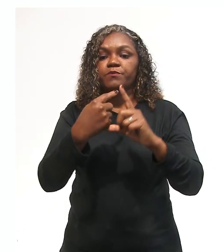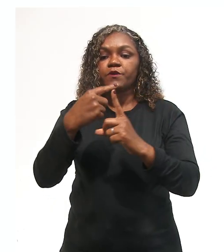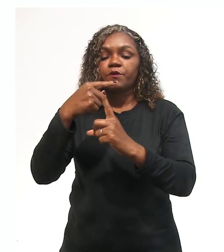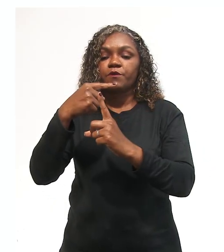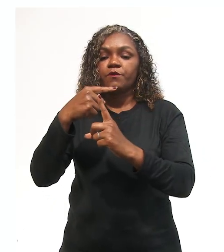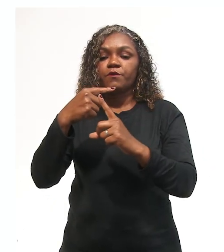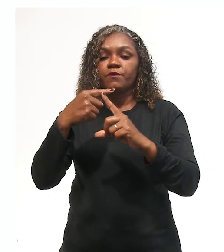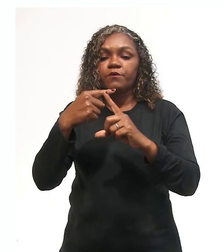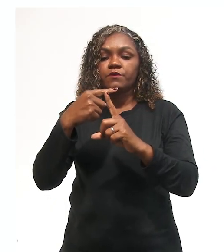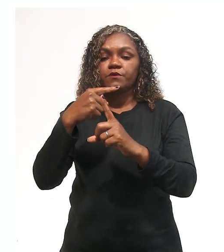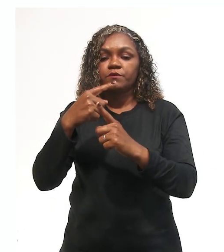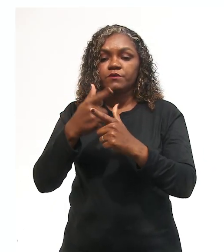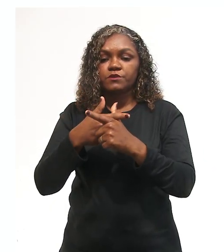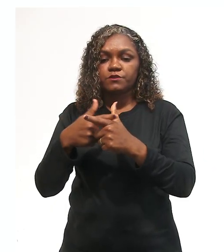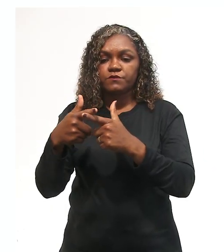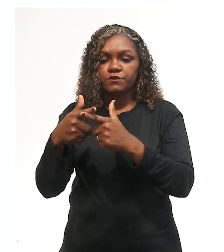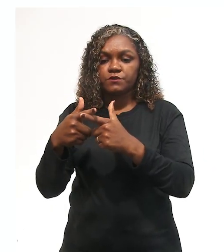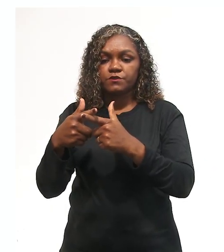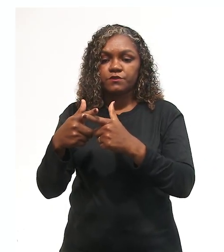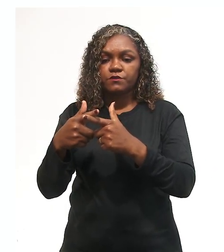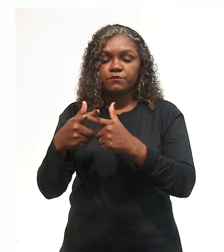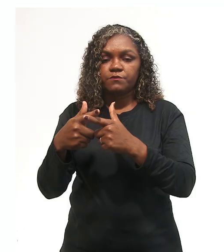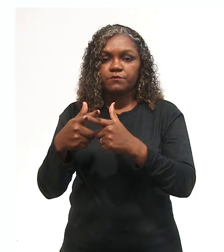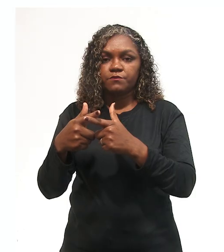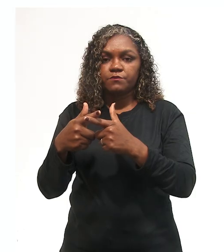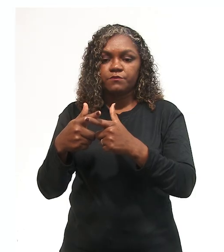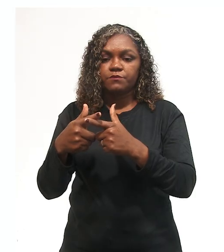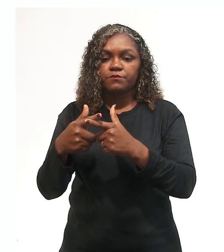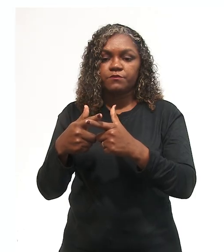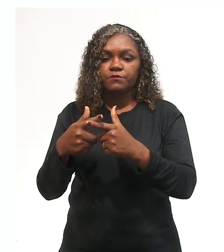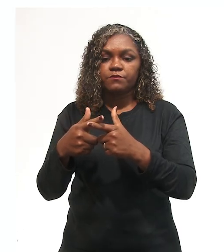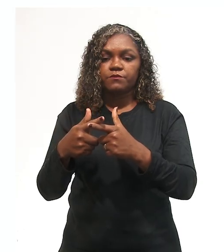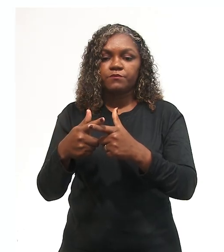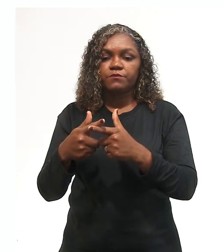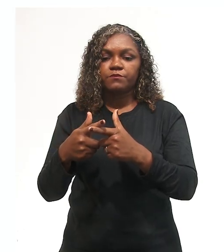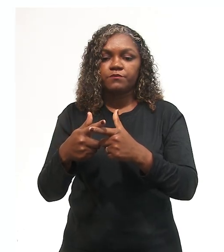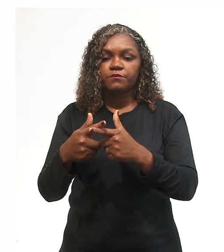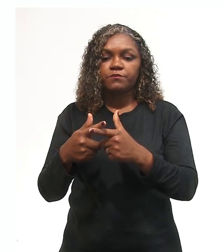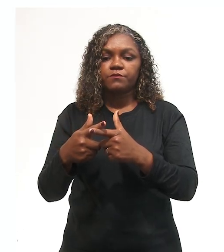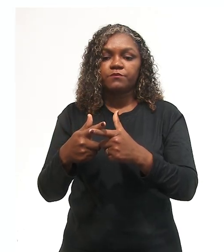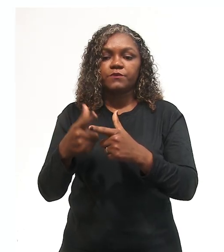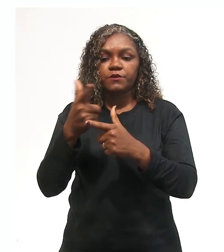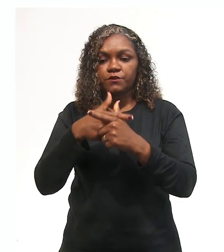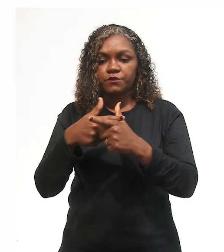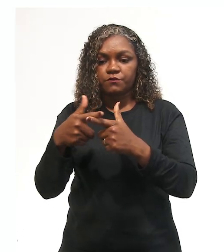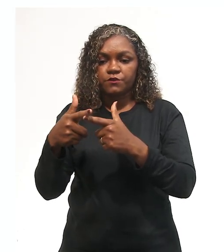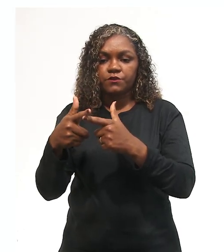mais a taxa